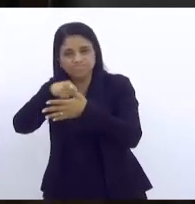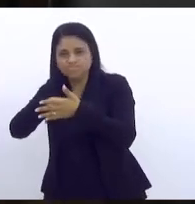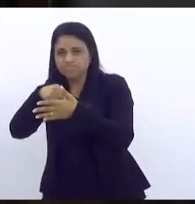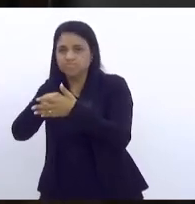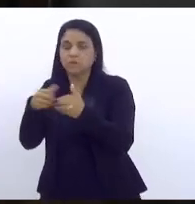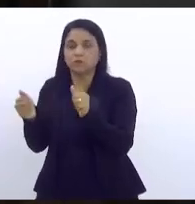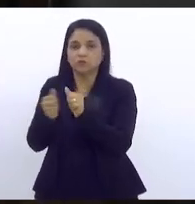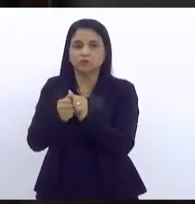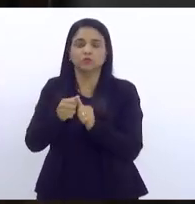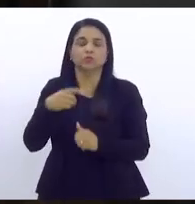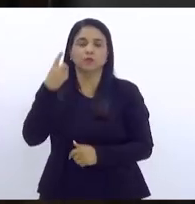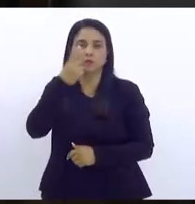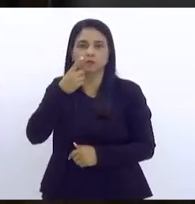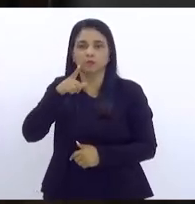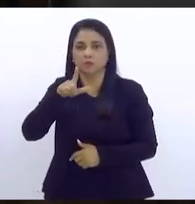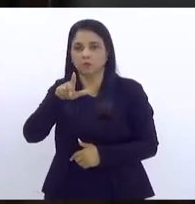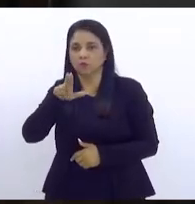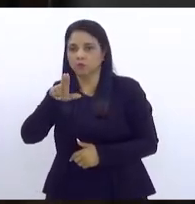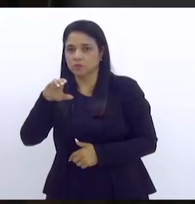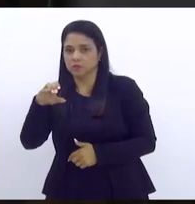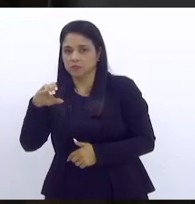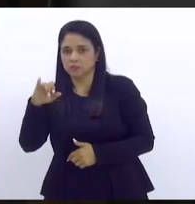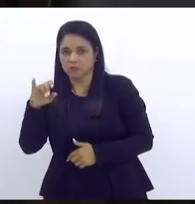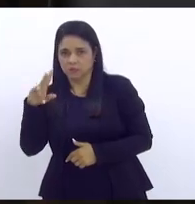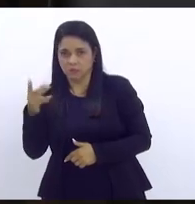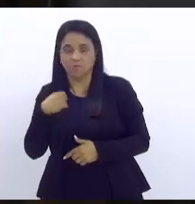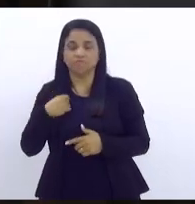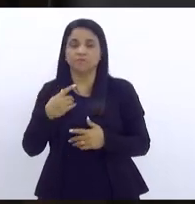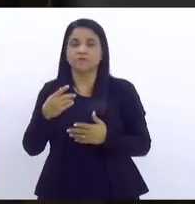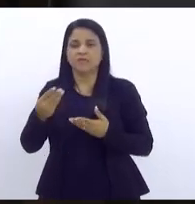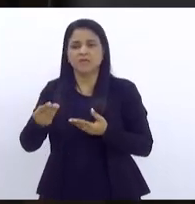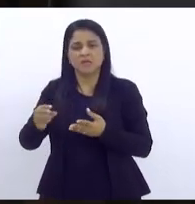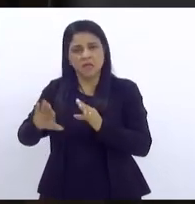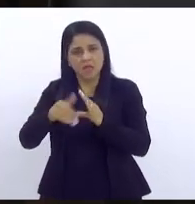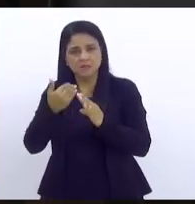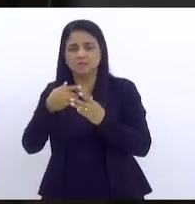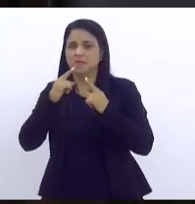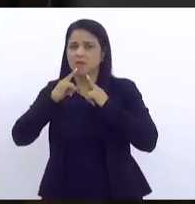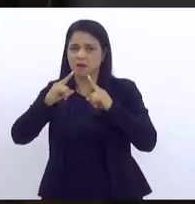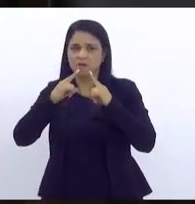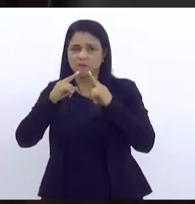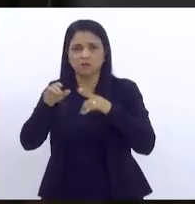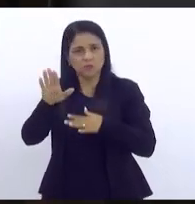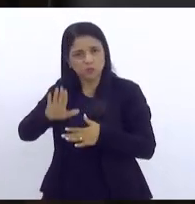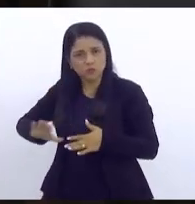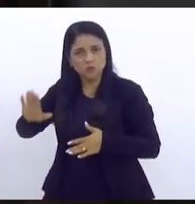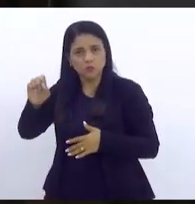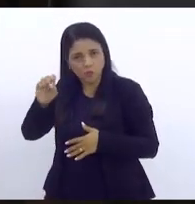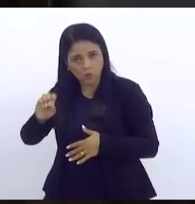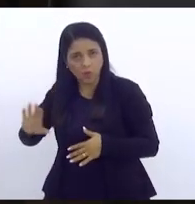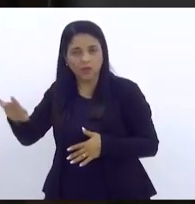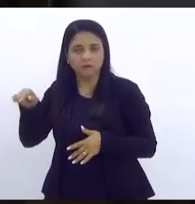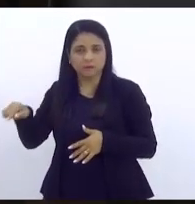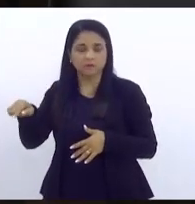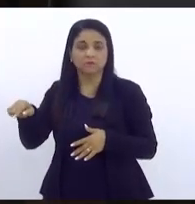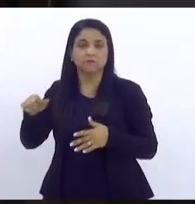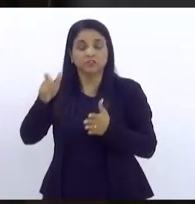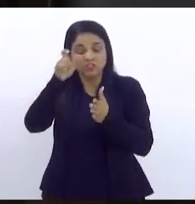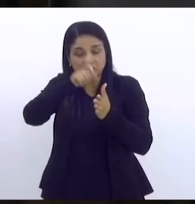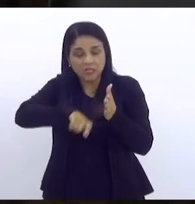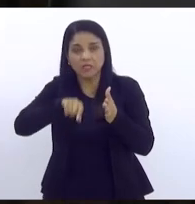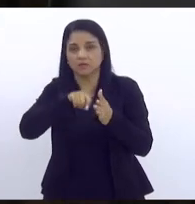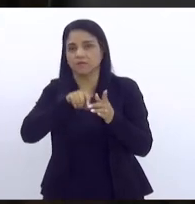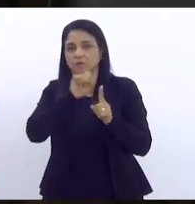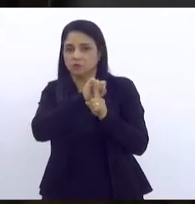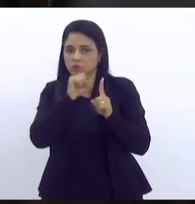deputada Lucinha uma deputada que recebe diversas reclamações na zona oeste do projeto de tarifa social